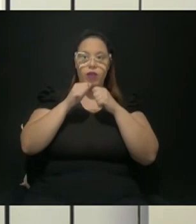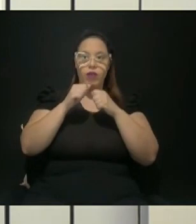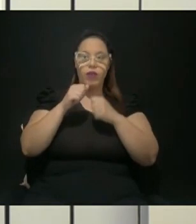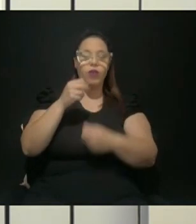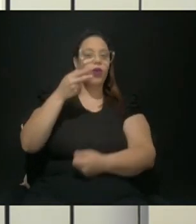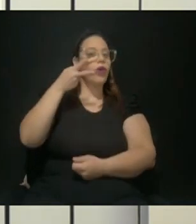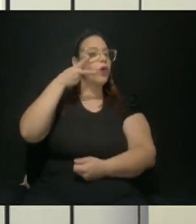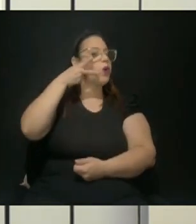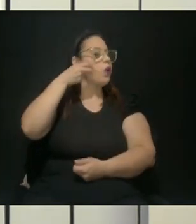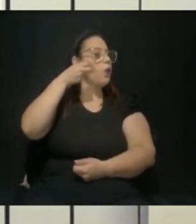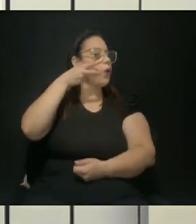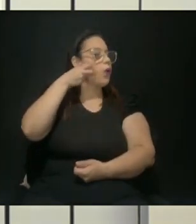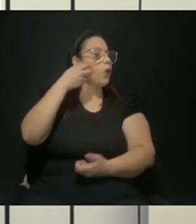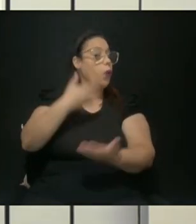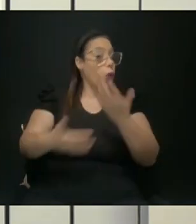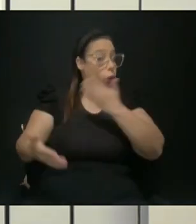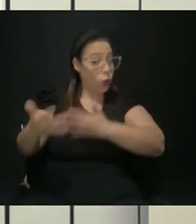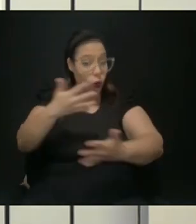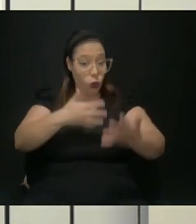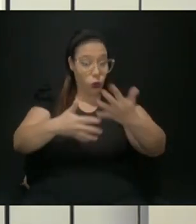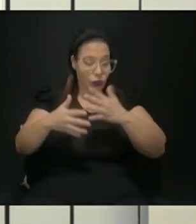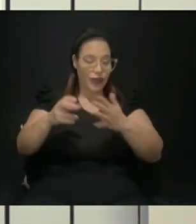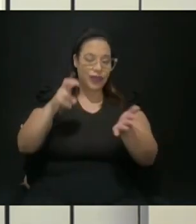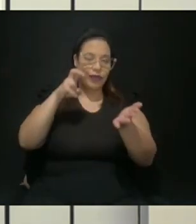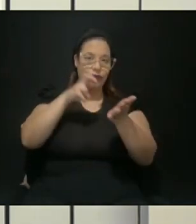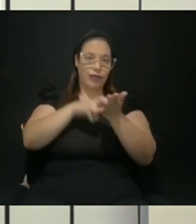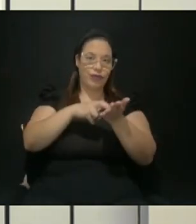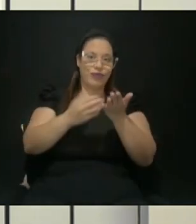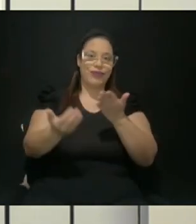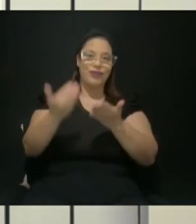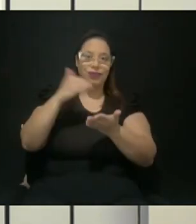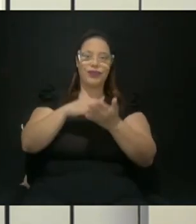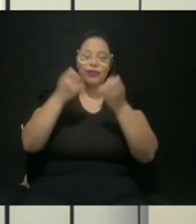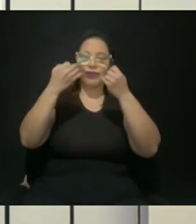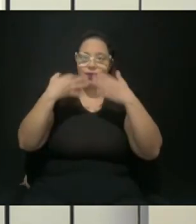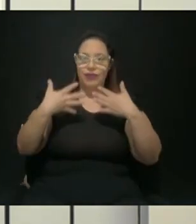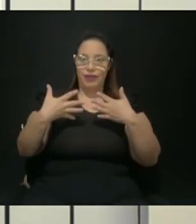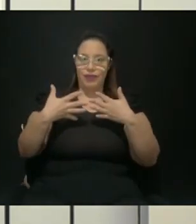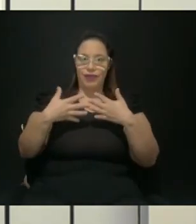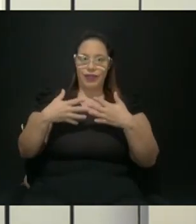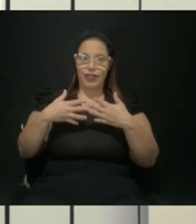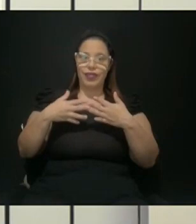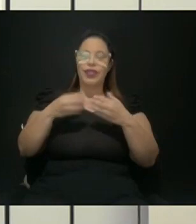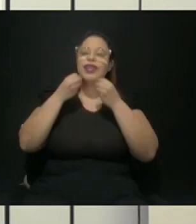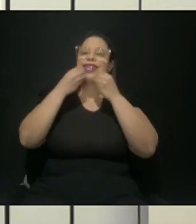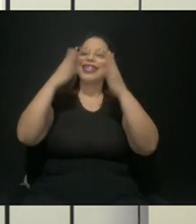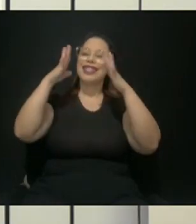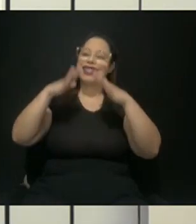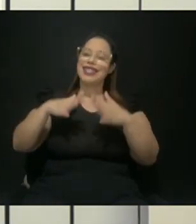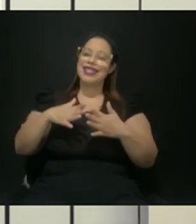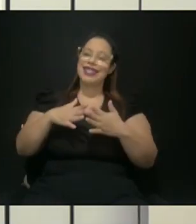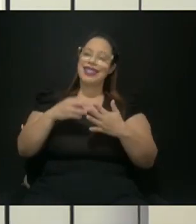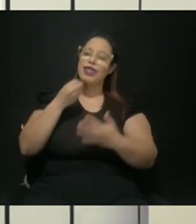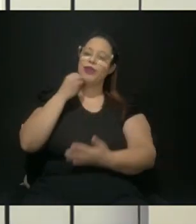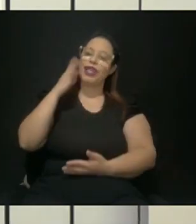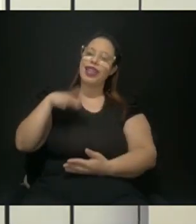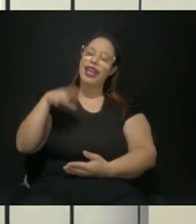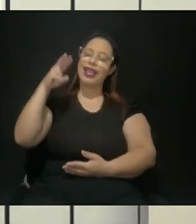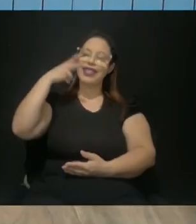a movimentação desta manhã e traz agora as informações. Então, seja bem-vindo e boa tarde, Rafa.